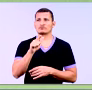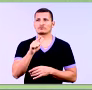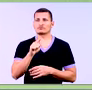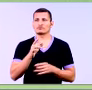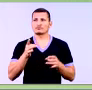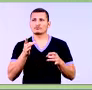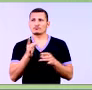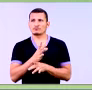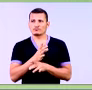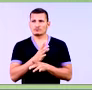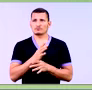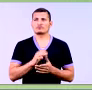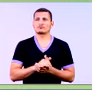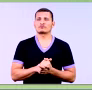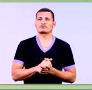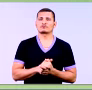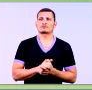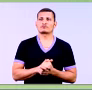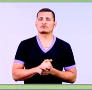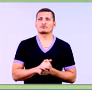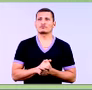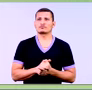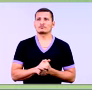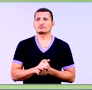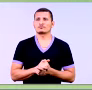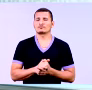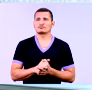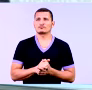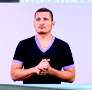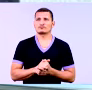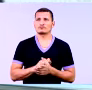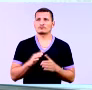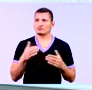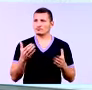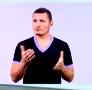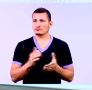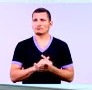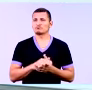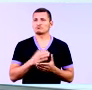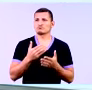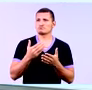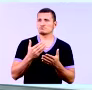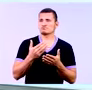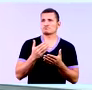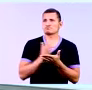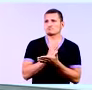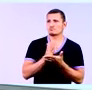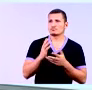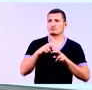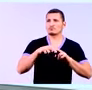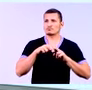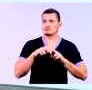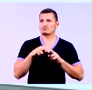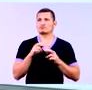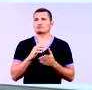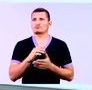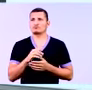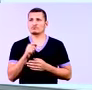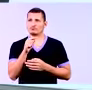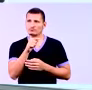concluir a execução. Então, veja, por algum motivo, por alguma razão,